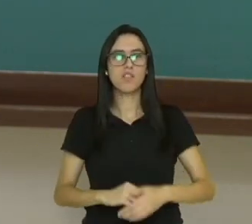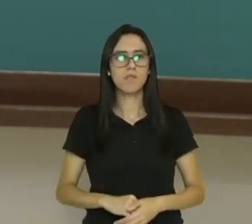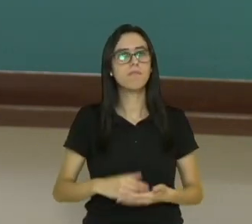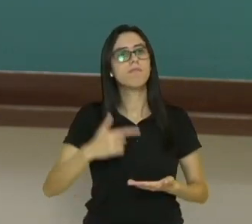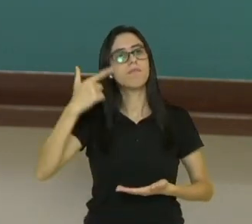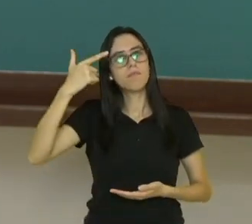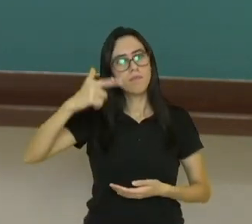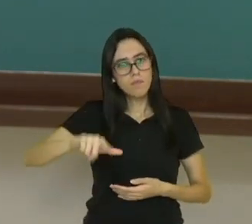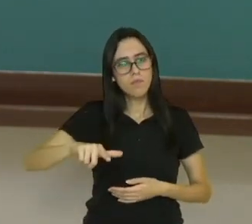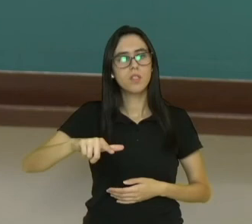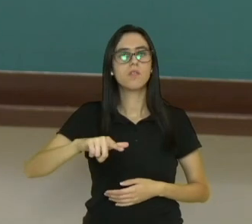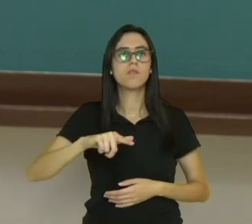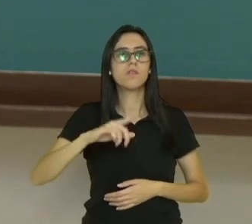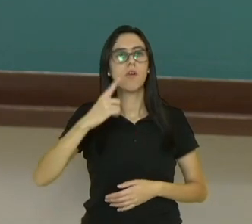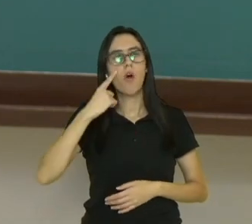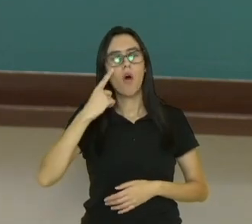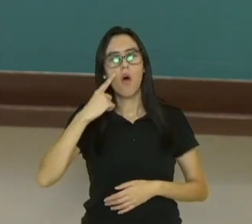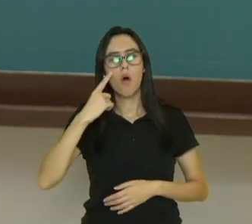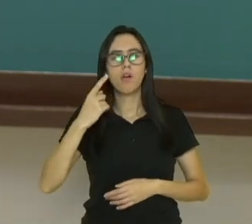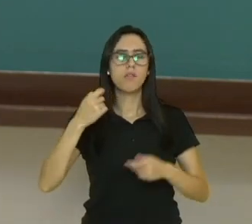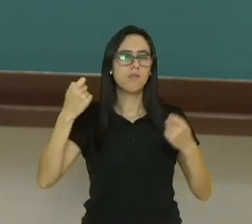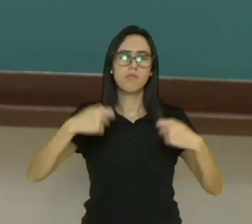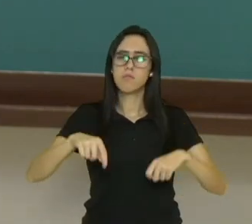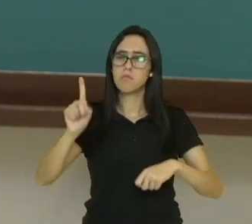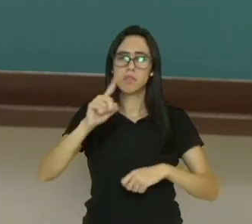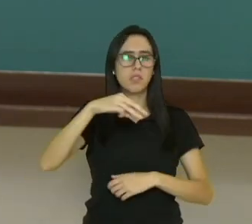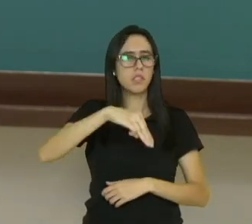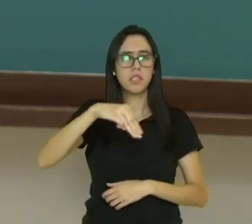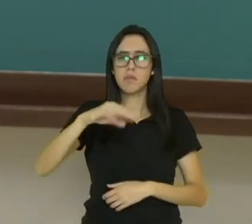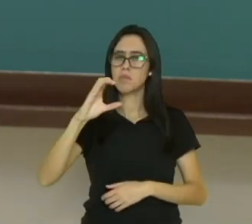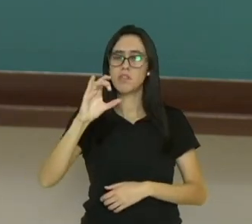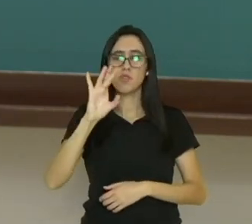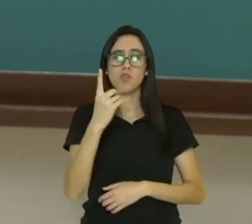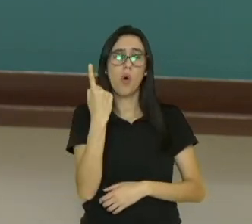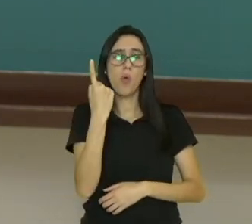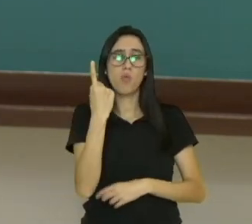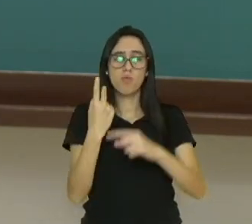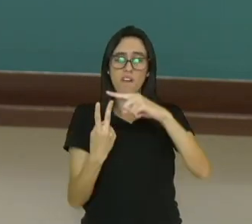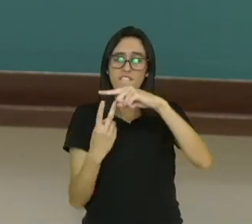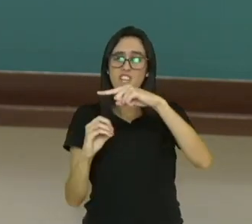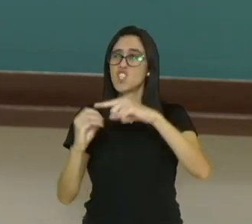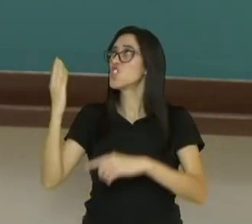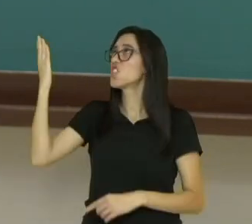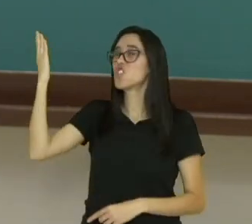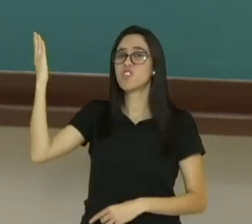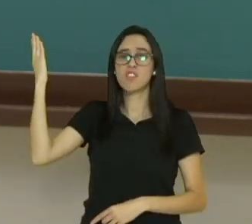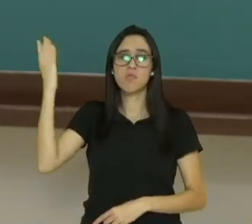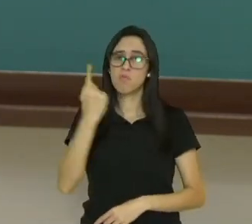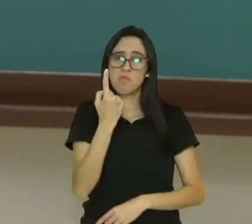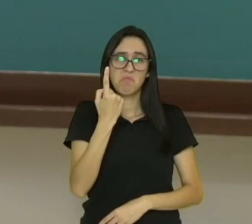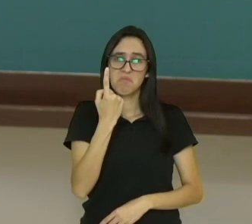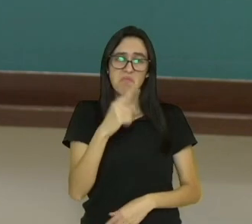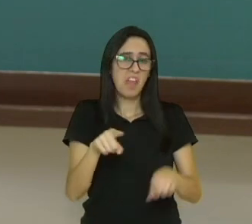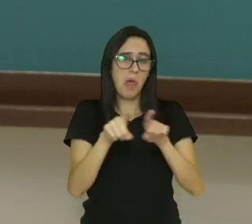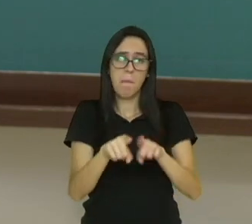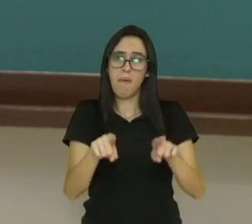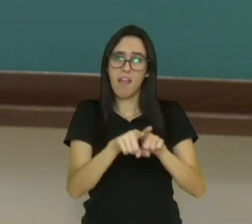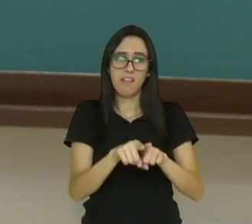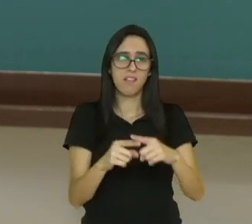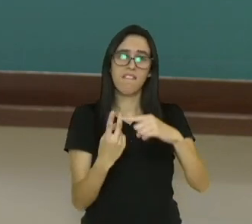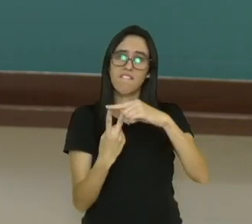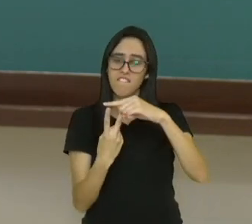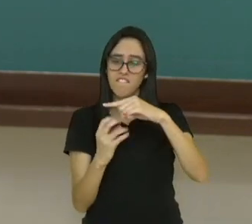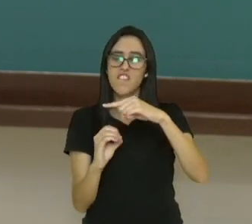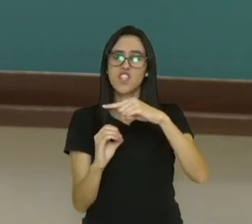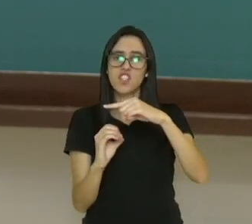novo. Gente, aqui eu não preciso tirar mínimo múltiplo comum quando eu tenho um só denominador, tá? É só repetir. O que veio aqui?